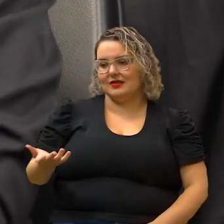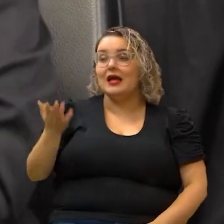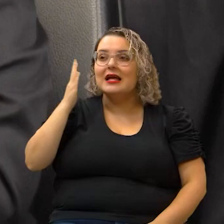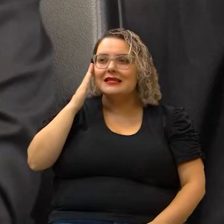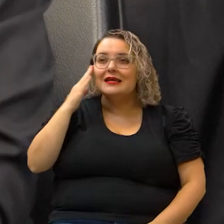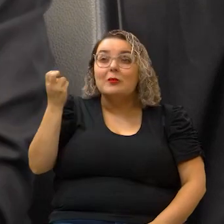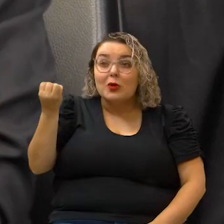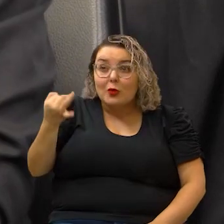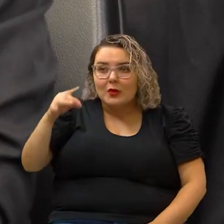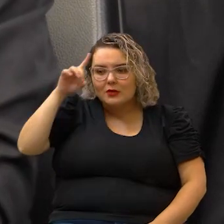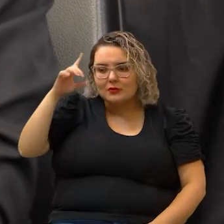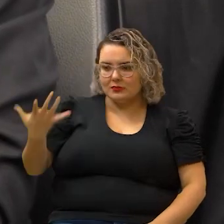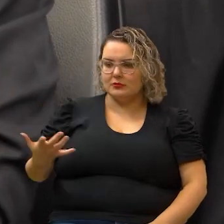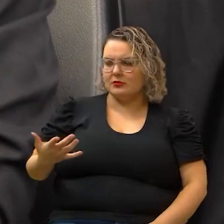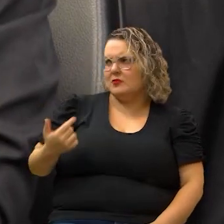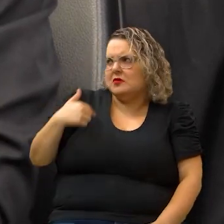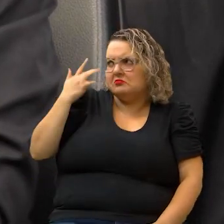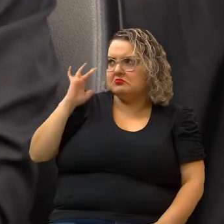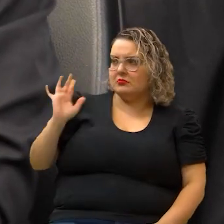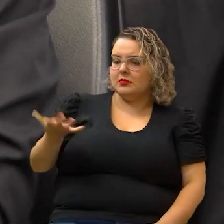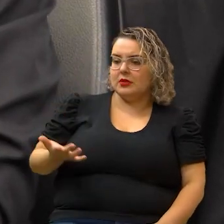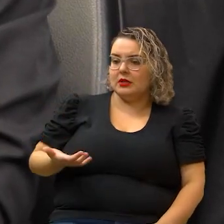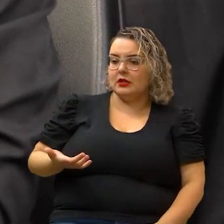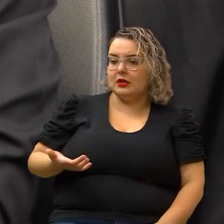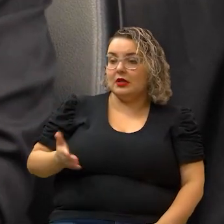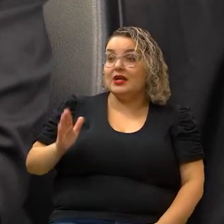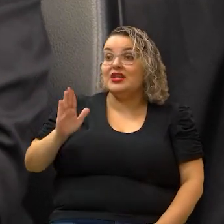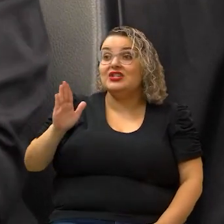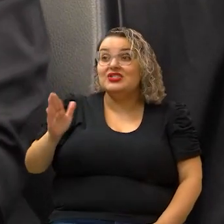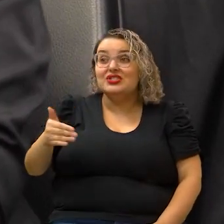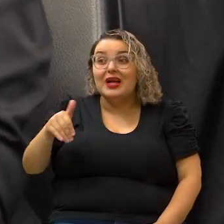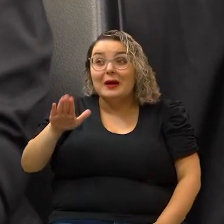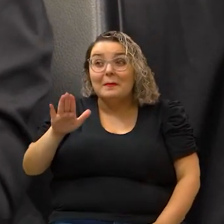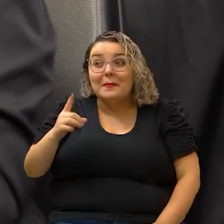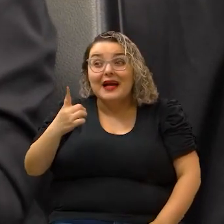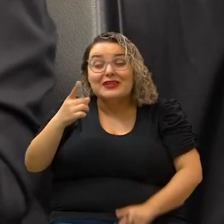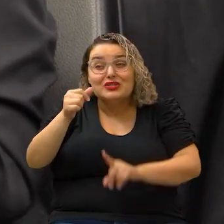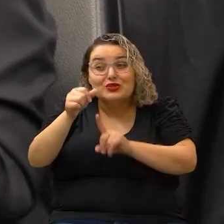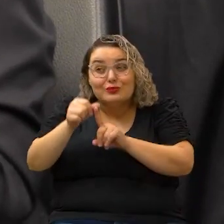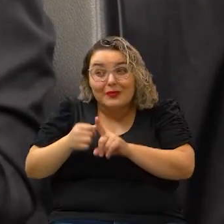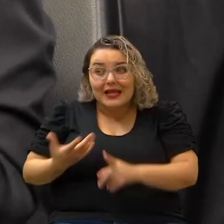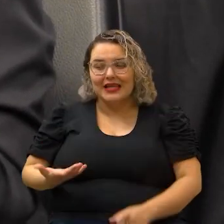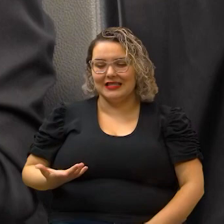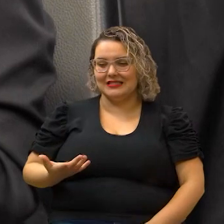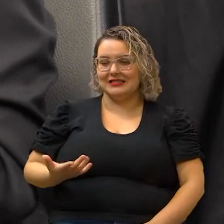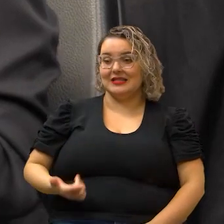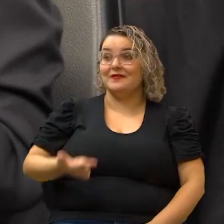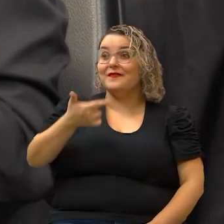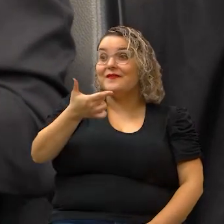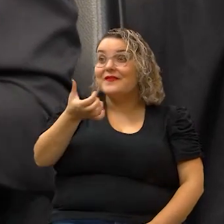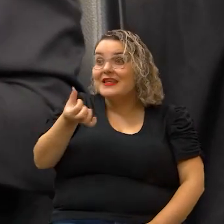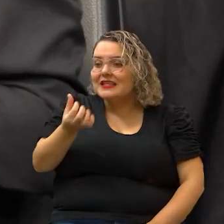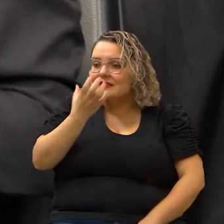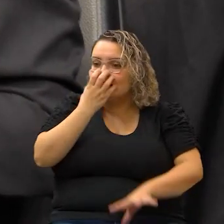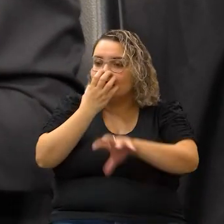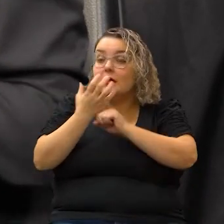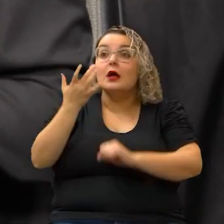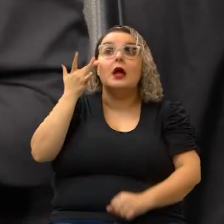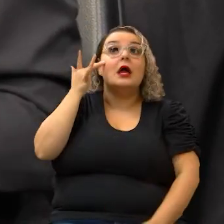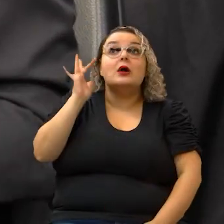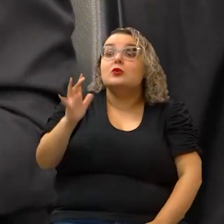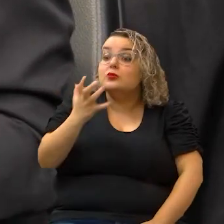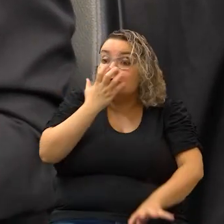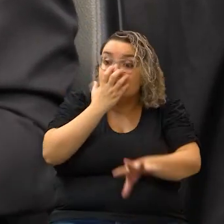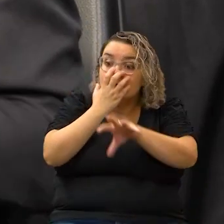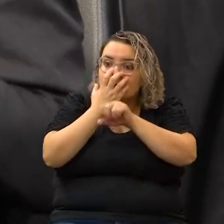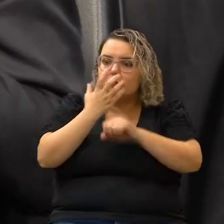falou, sabe quantos dias você está aqui? Eu falei, eu não. Você está aqui já mais de um mês. Você ficou 26 dias. Eu não